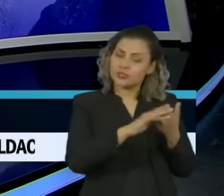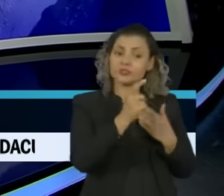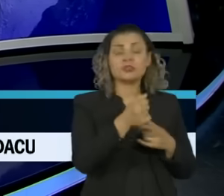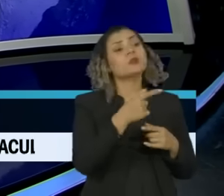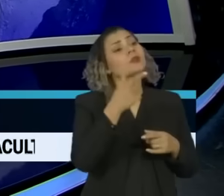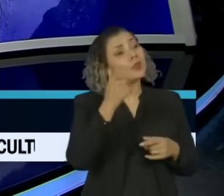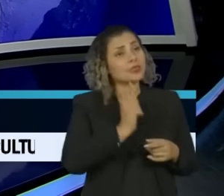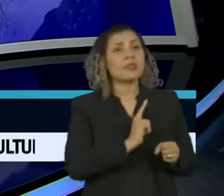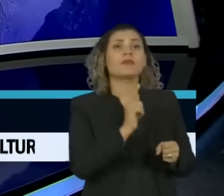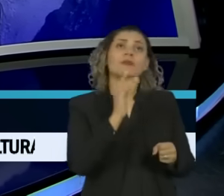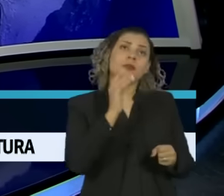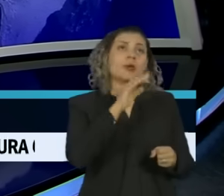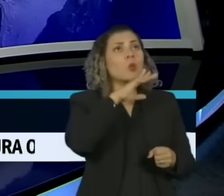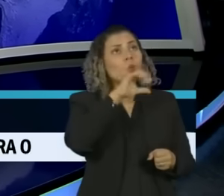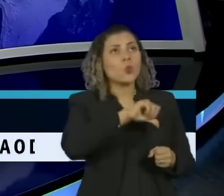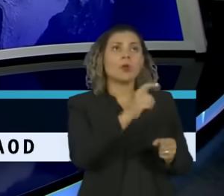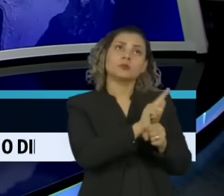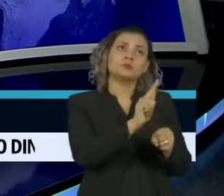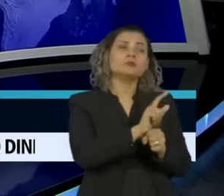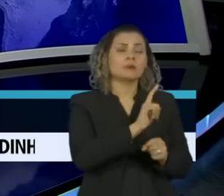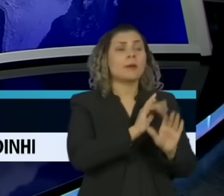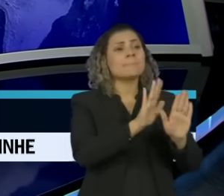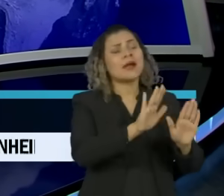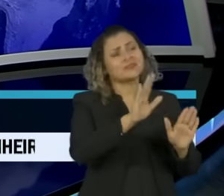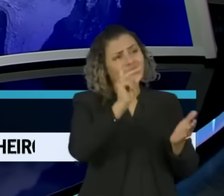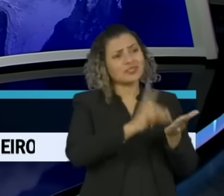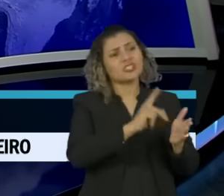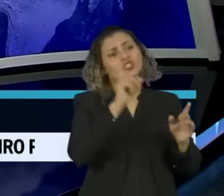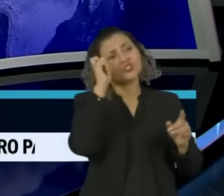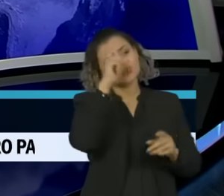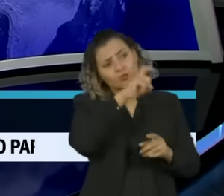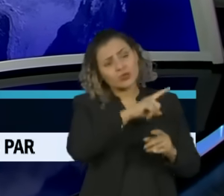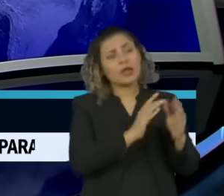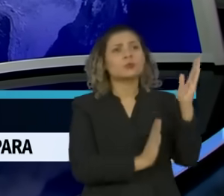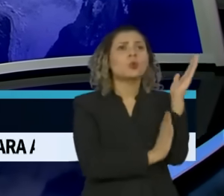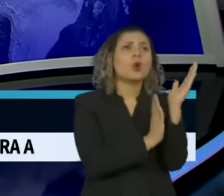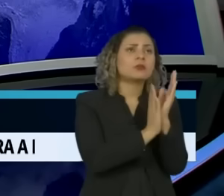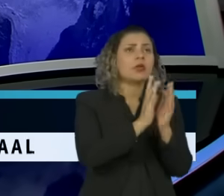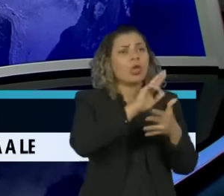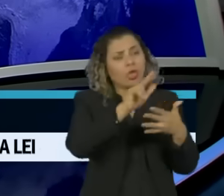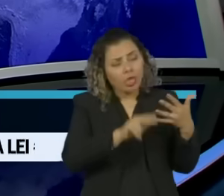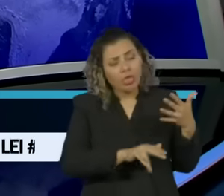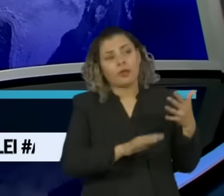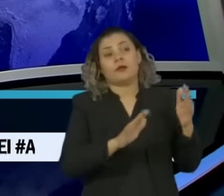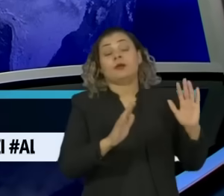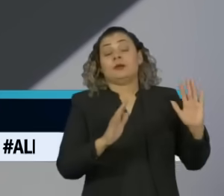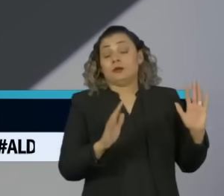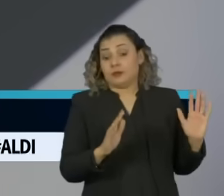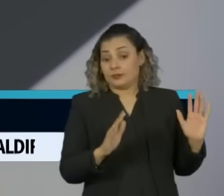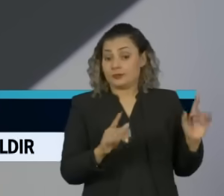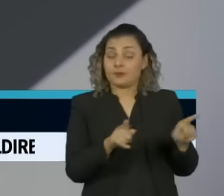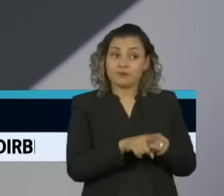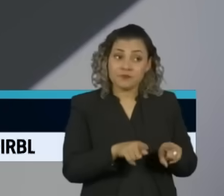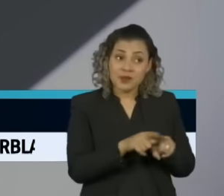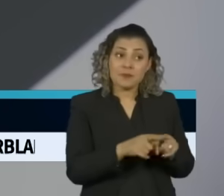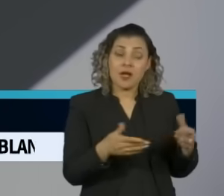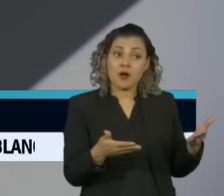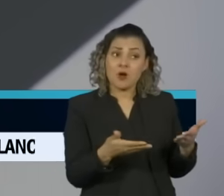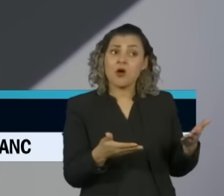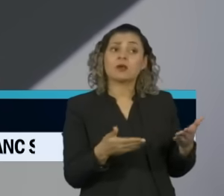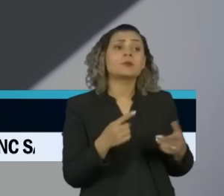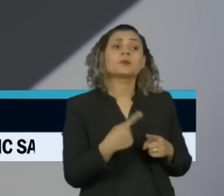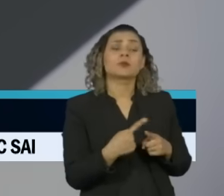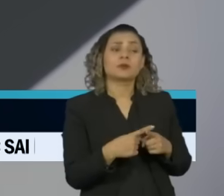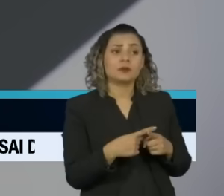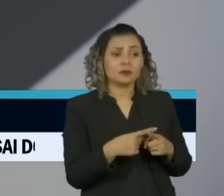má gestão, mas você coloca essa gestão, essa dificuldade base, cipoal de leis e recomendações e salvaguardas,